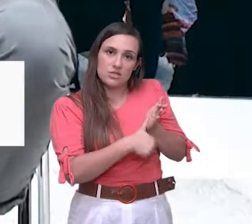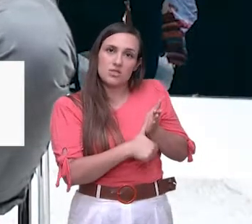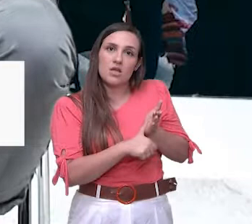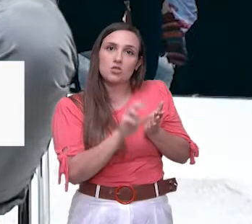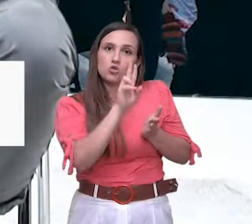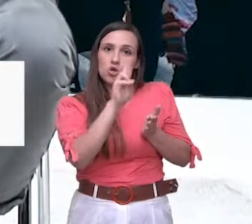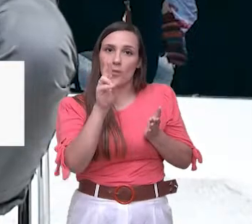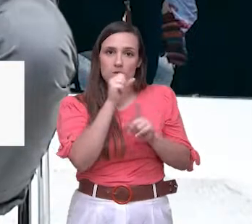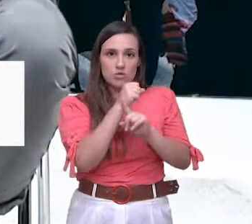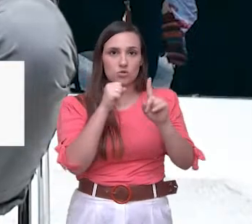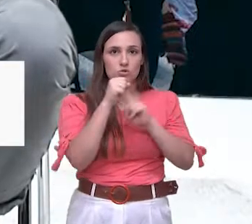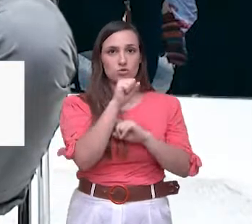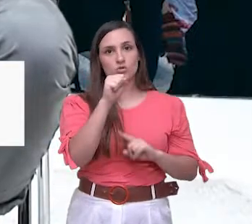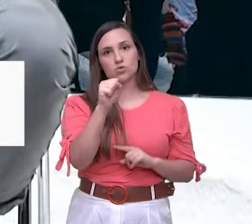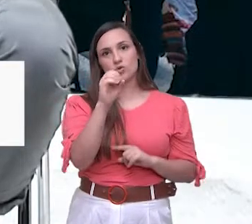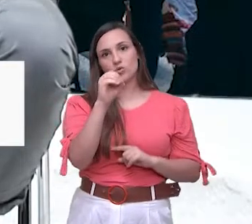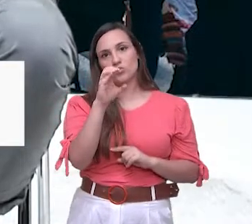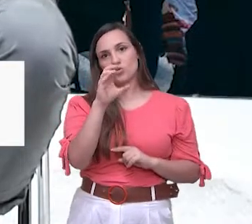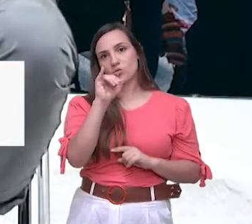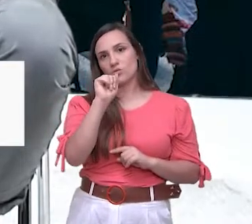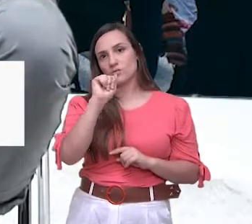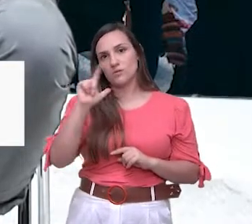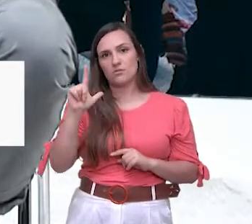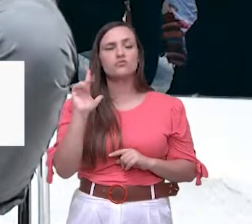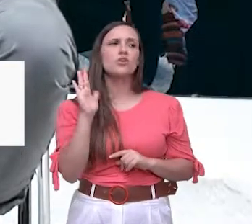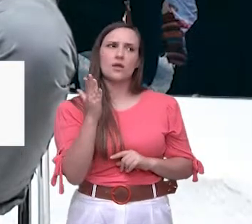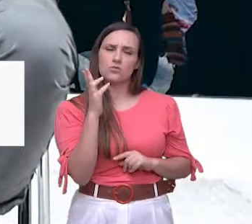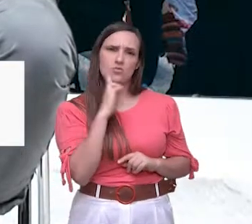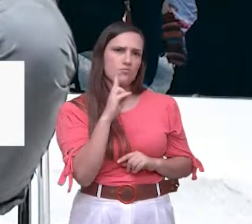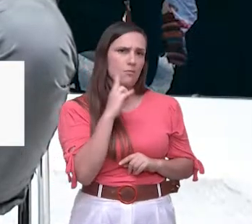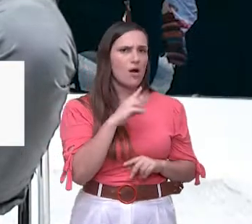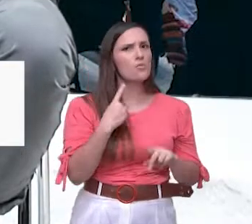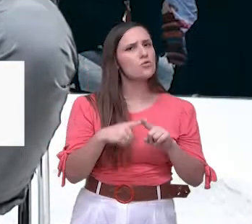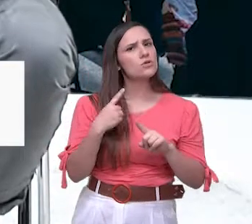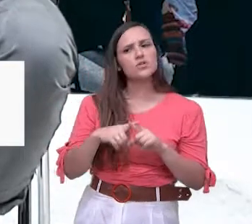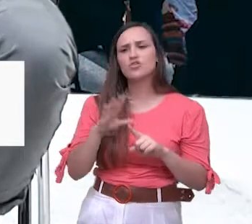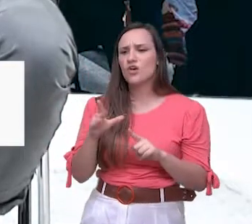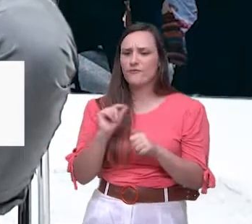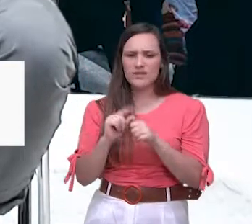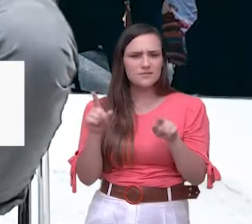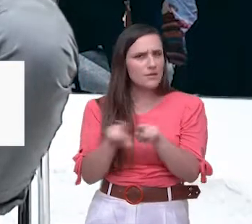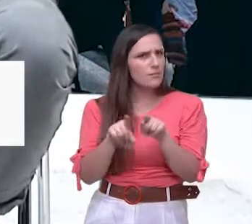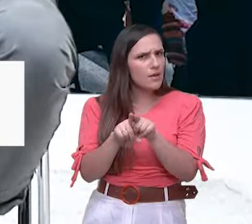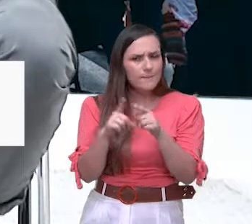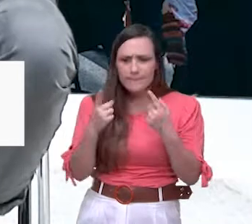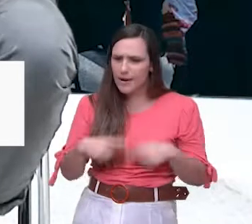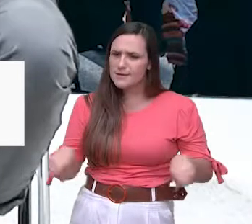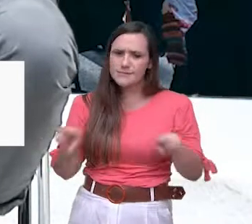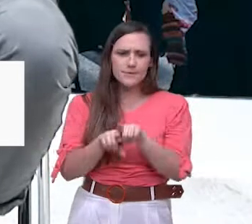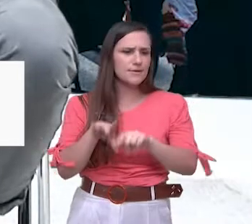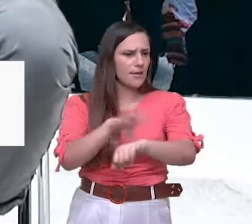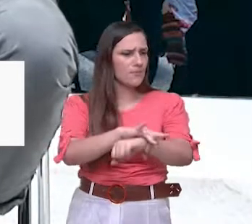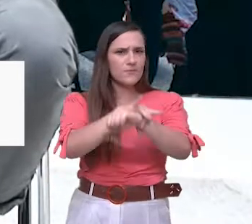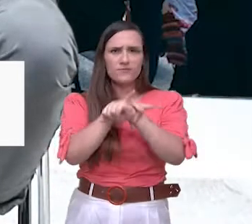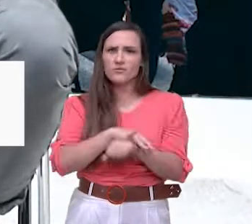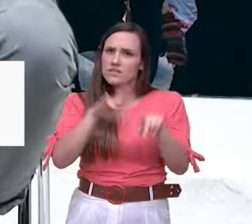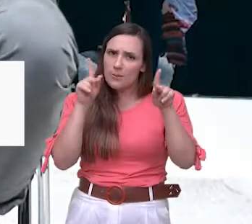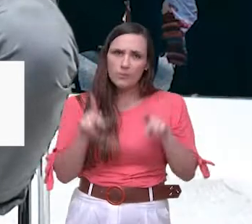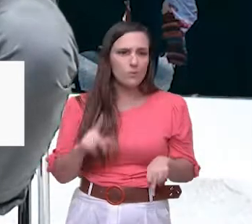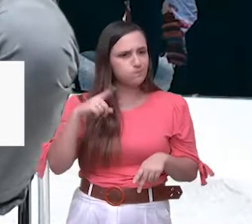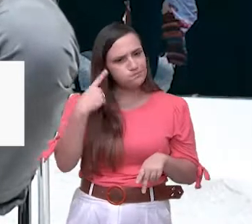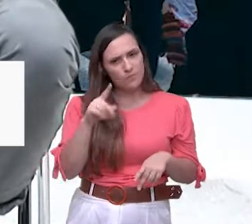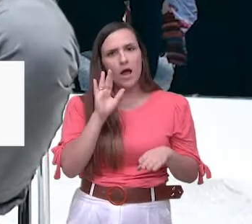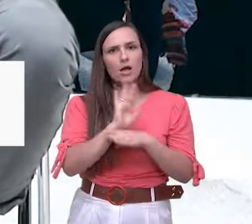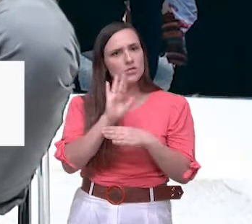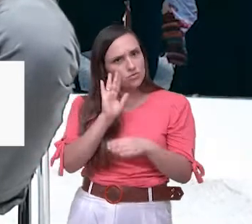inclusive Além do serviço de produção de carteira de nome social a gente em parceria com outros órgãos como por exemplo a Defensoria Pública